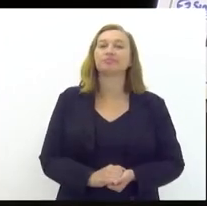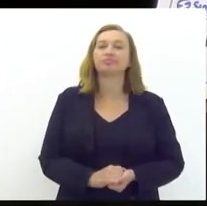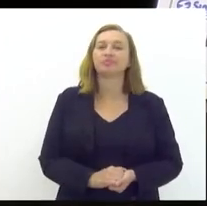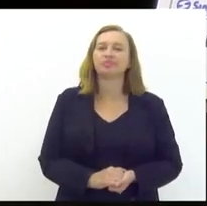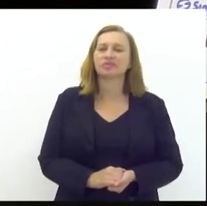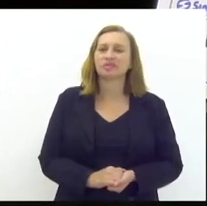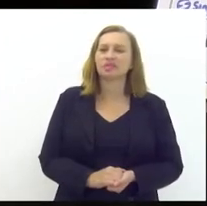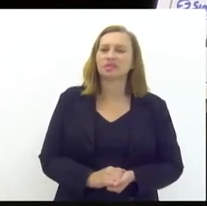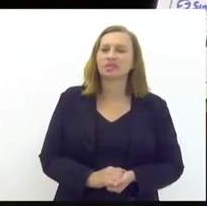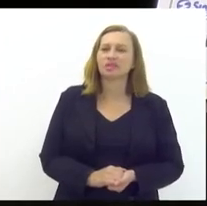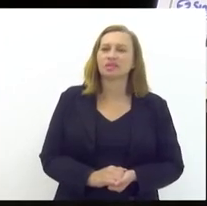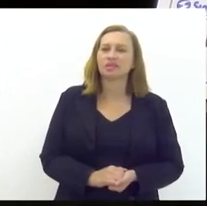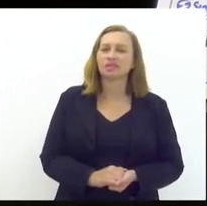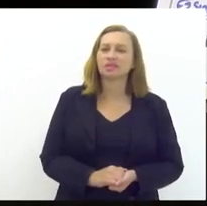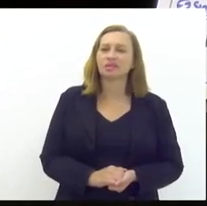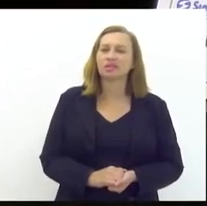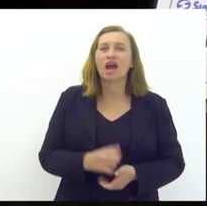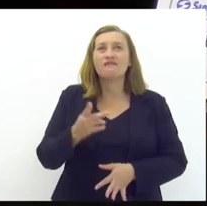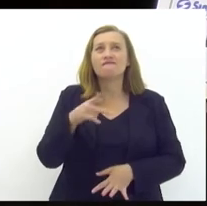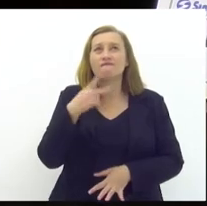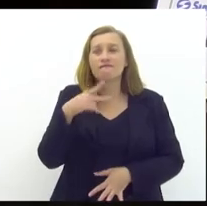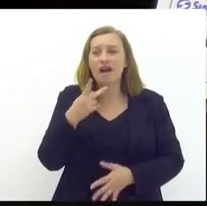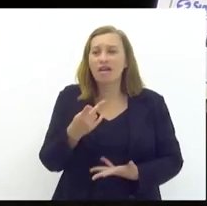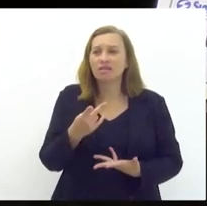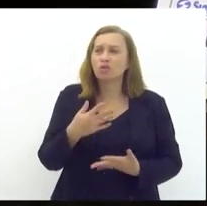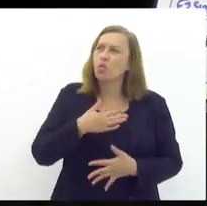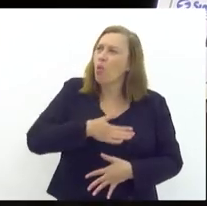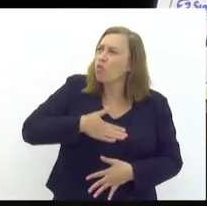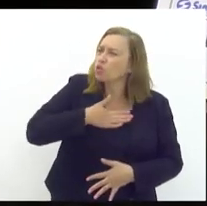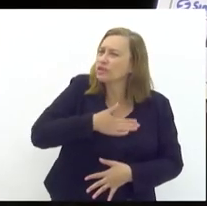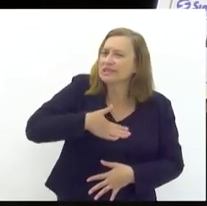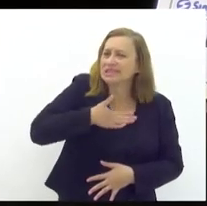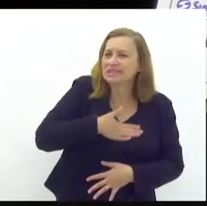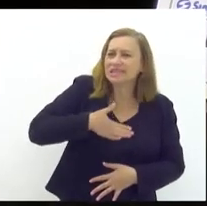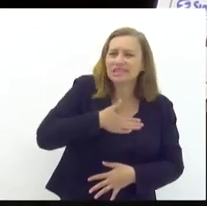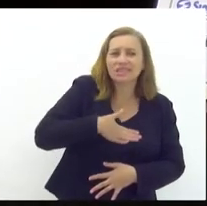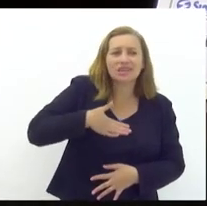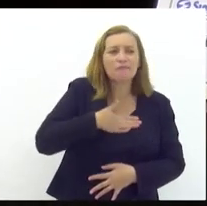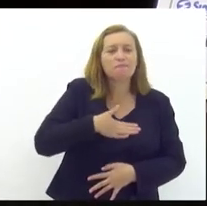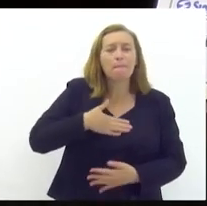e falando de eu gostaria que